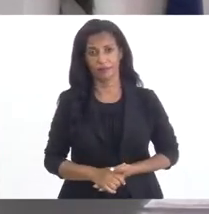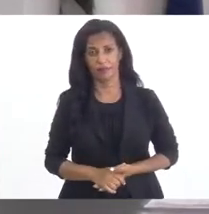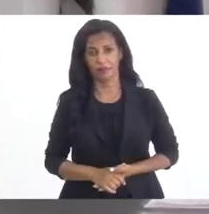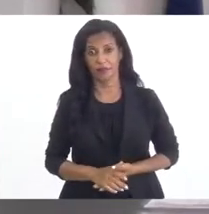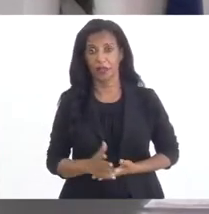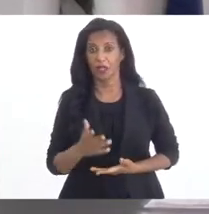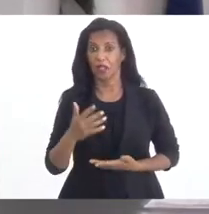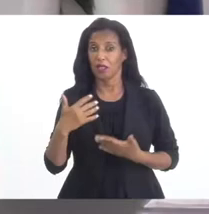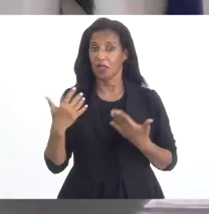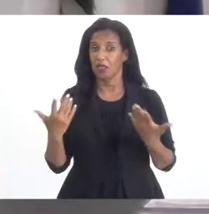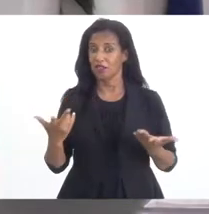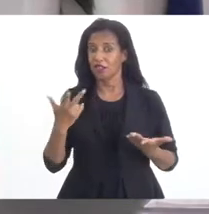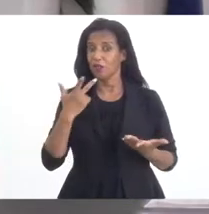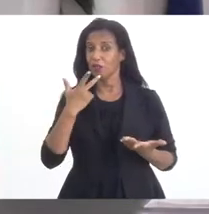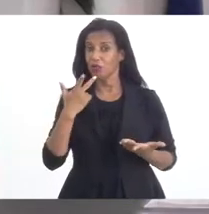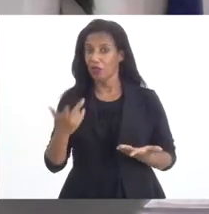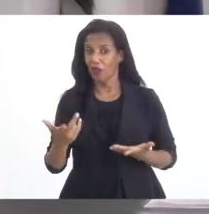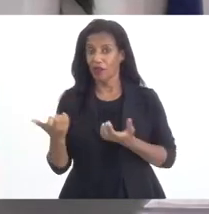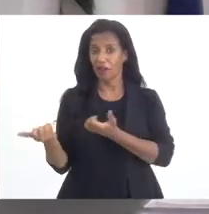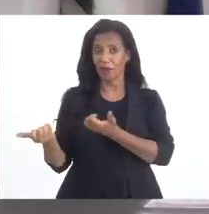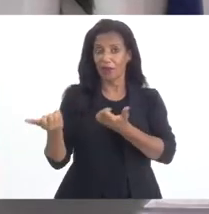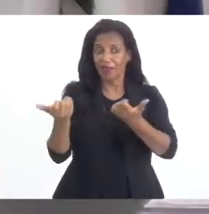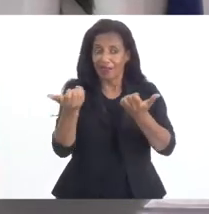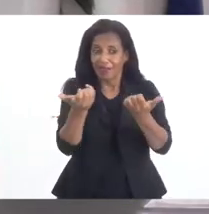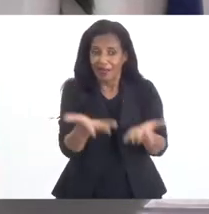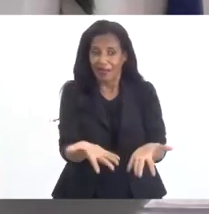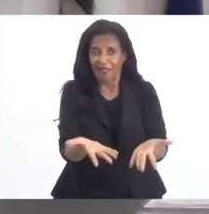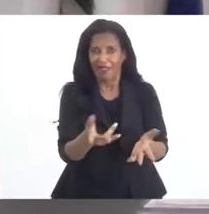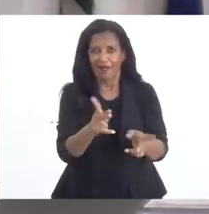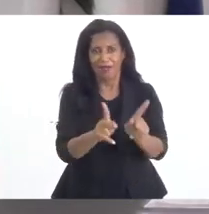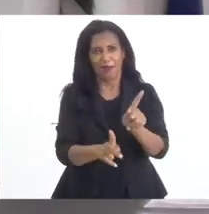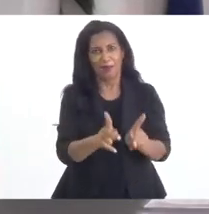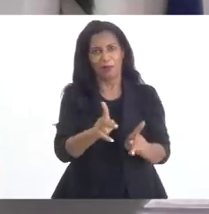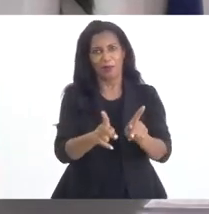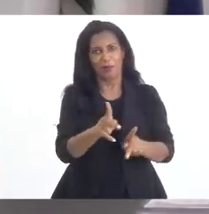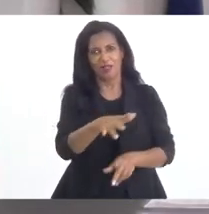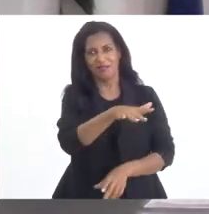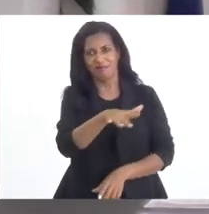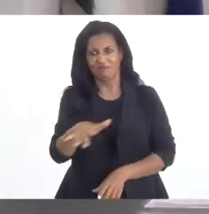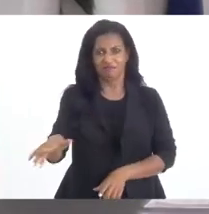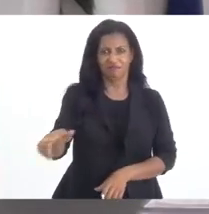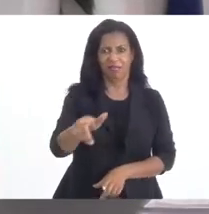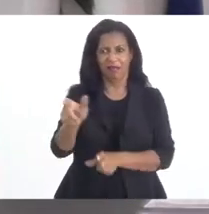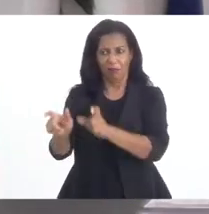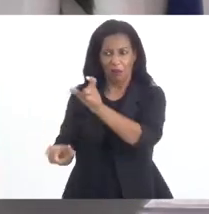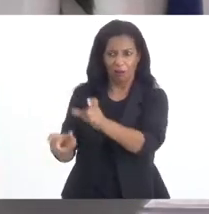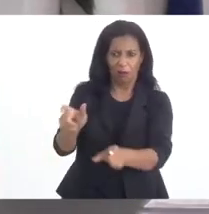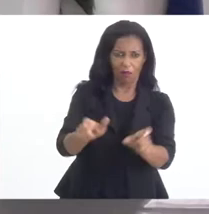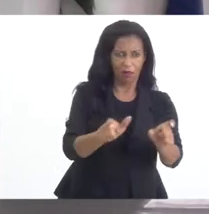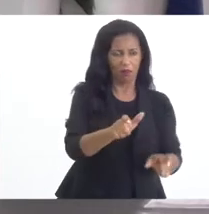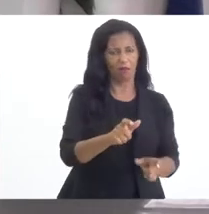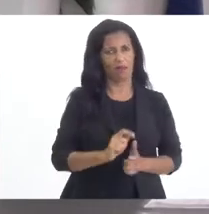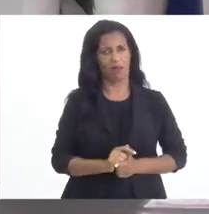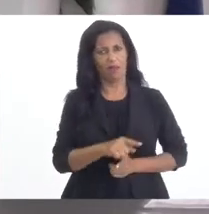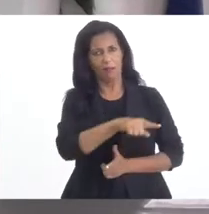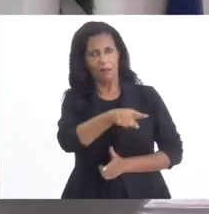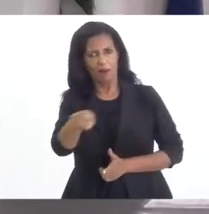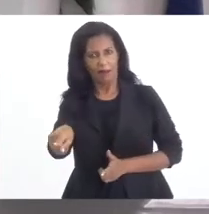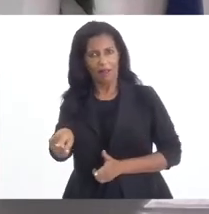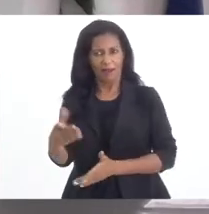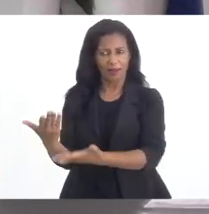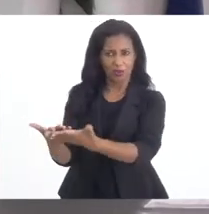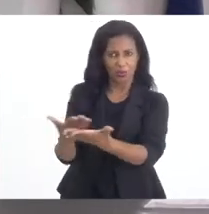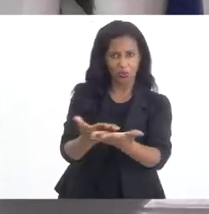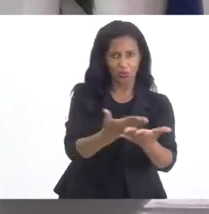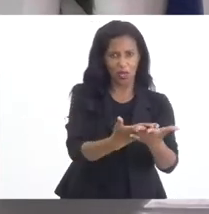Estamos falando de ofertar serviço para a população. Para a população ser atendida, ela precisa ter